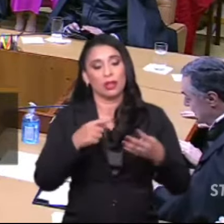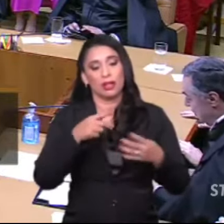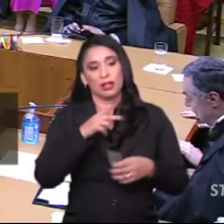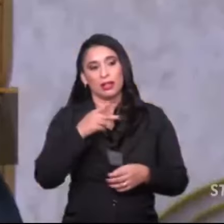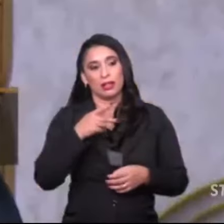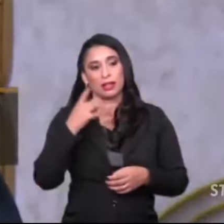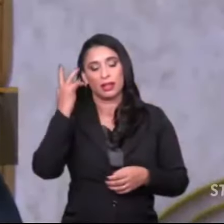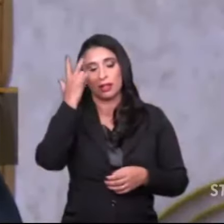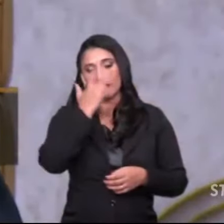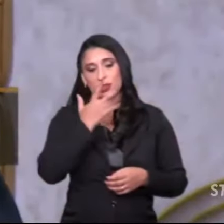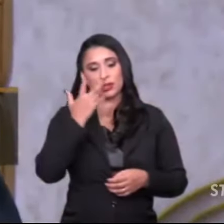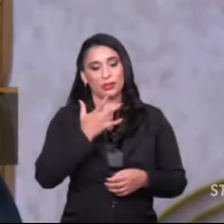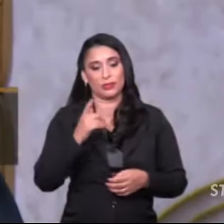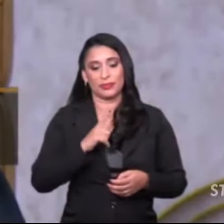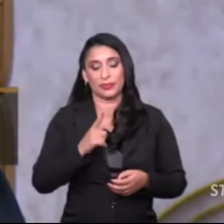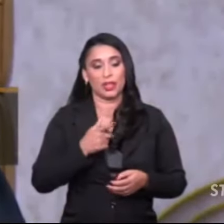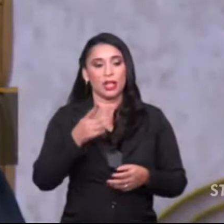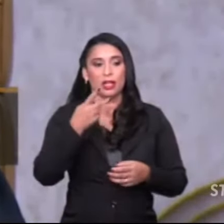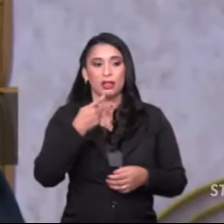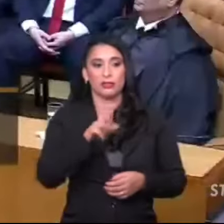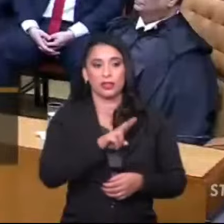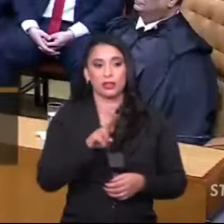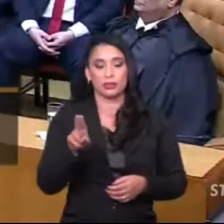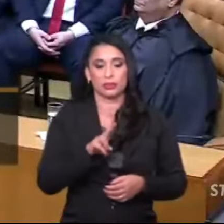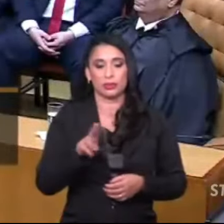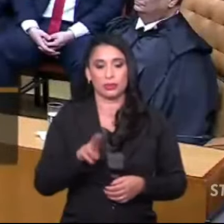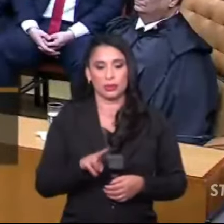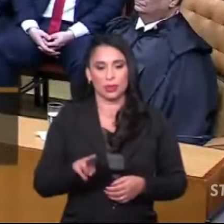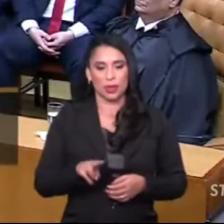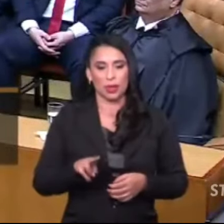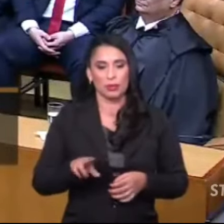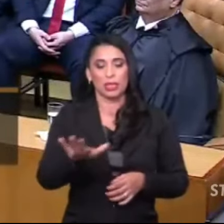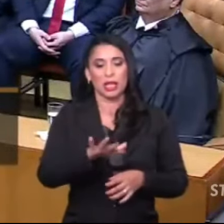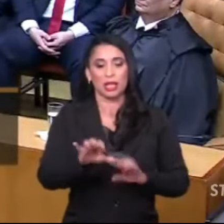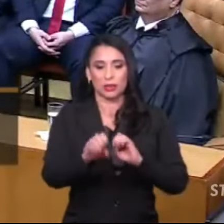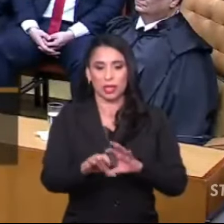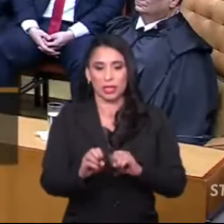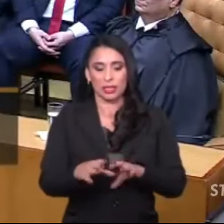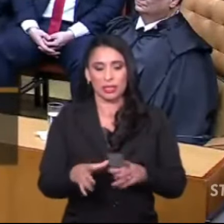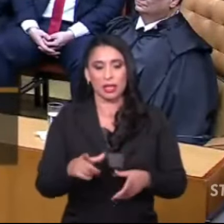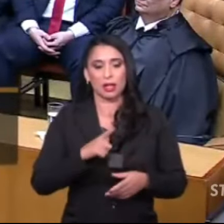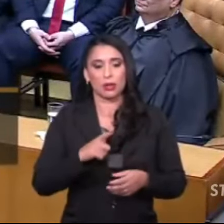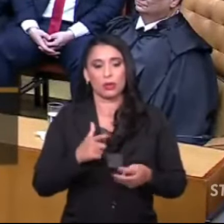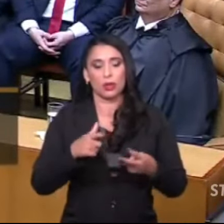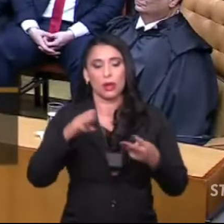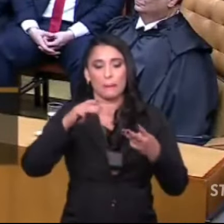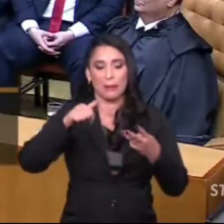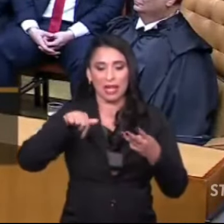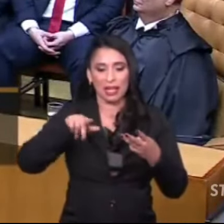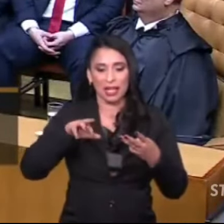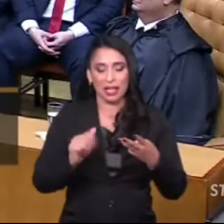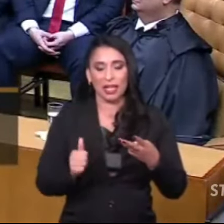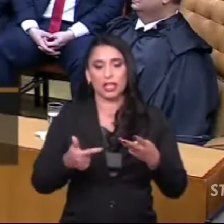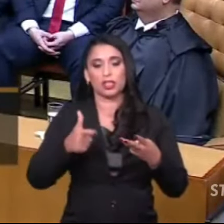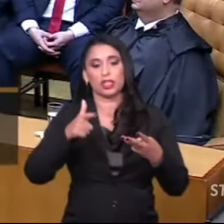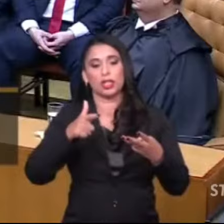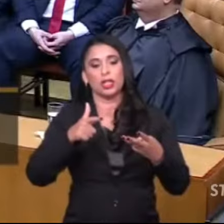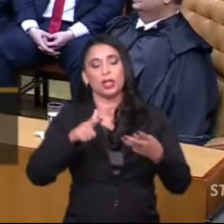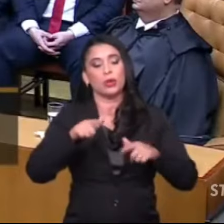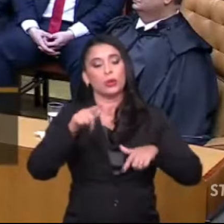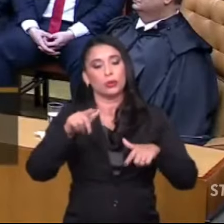Costa Filho, Carlos Fávaro, Camilo Santana, da Educação, Margarete Menezes, Luiz Marinho, do Trabalho,